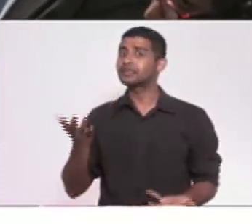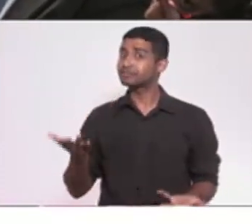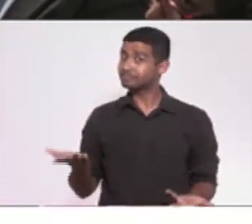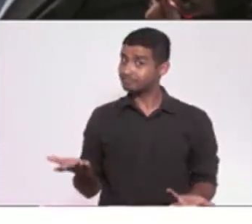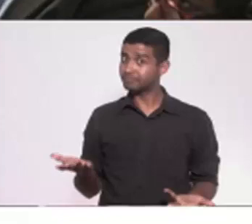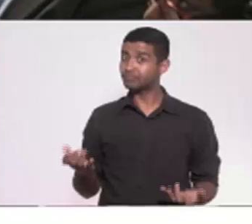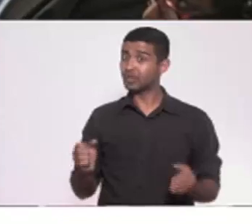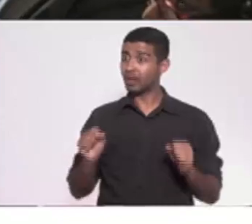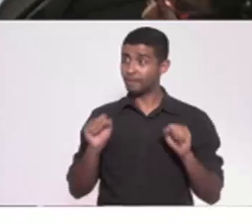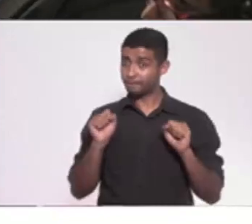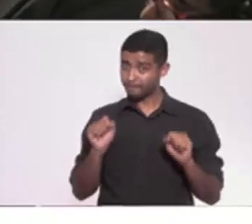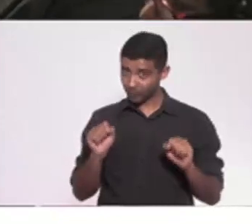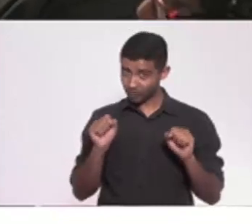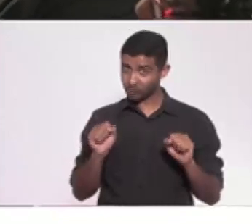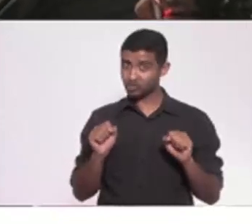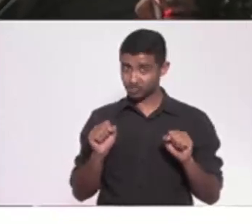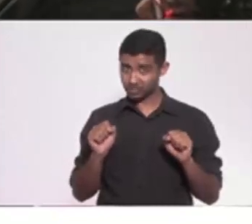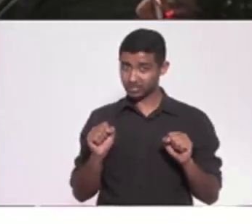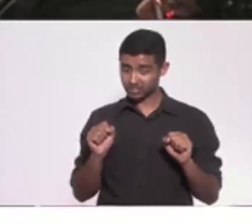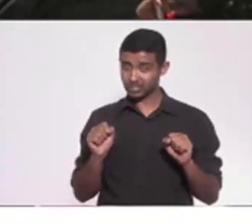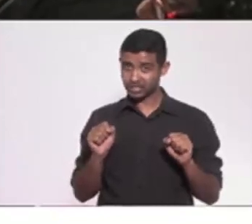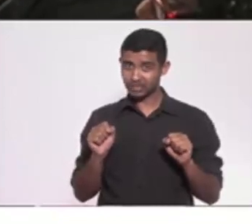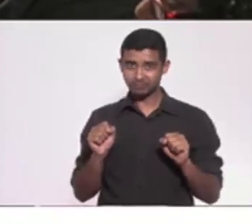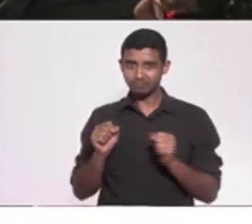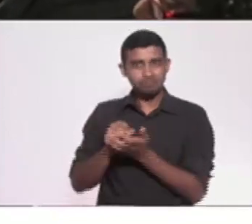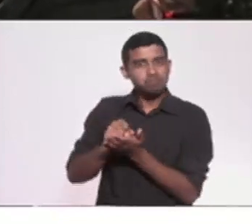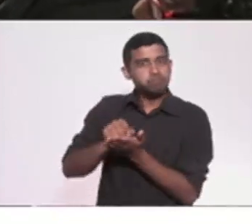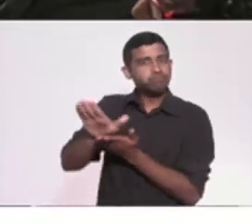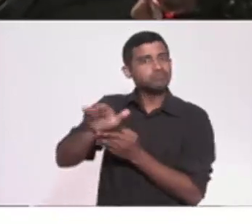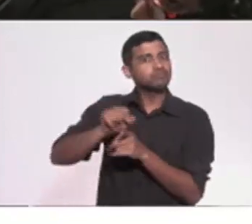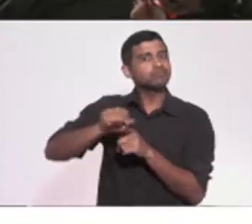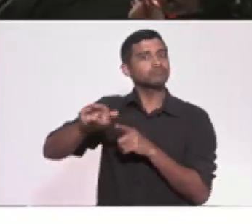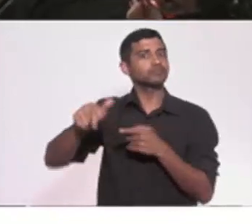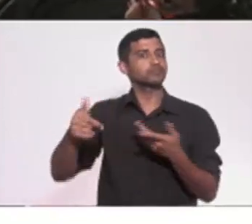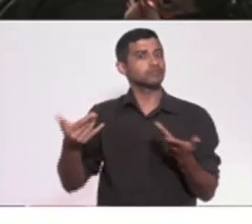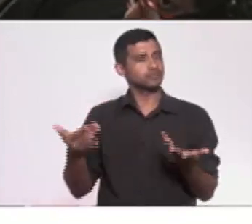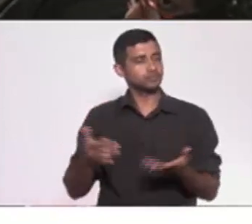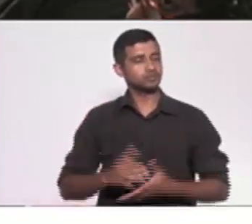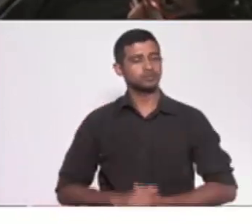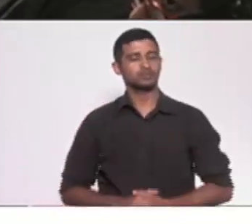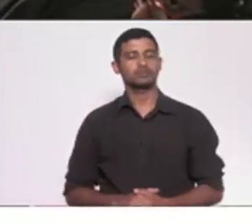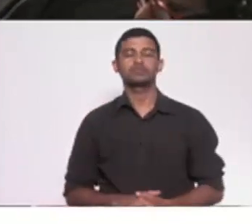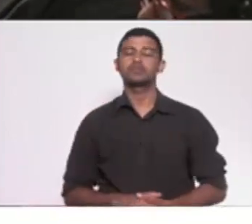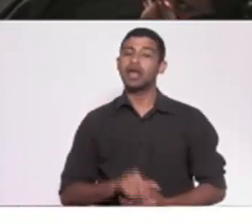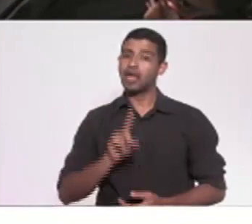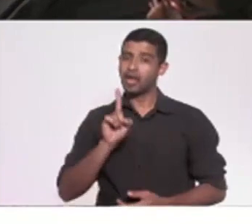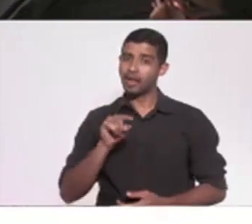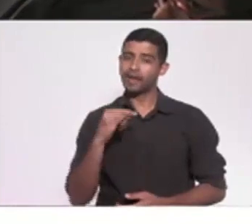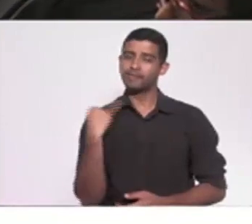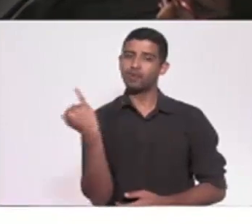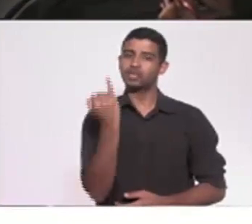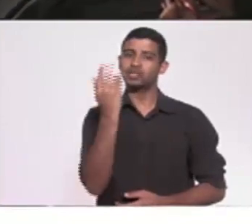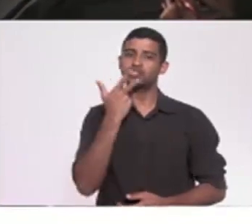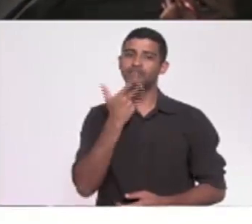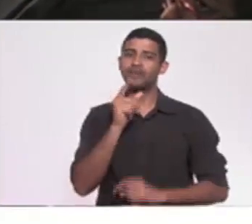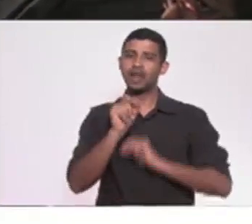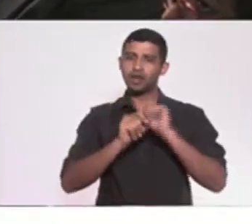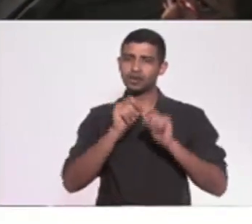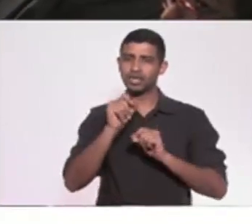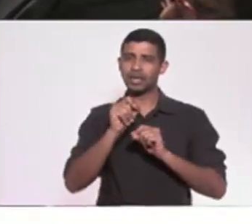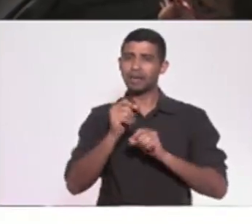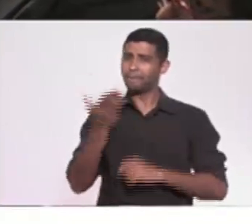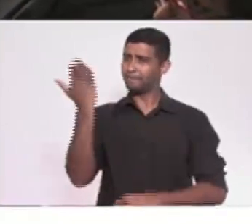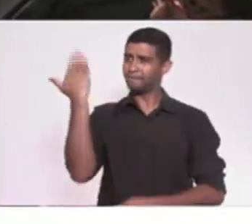provavelmente sequer seriam mais deputados. E aí é importante falar que quando eles foram